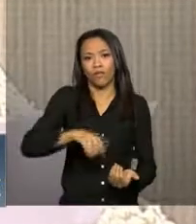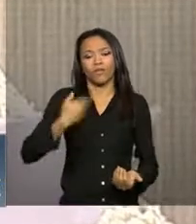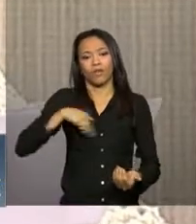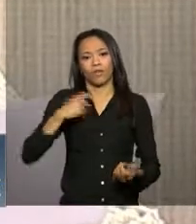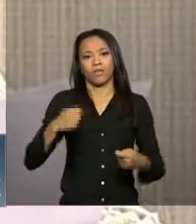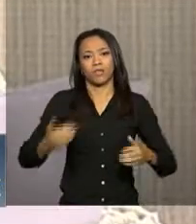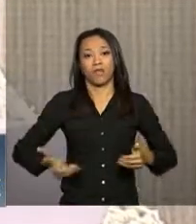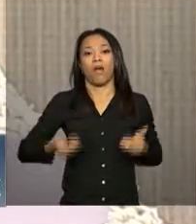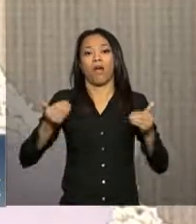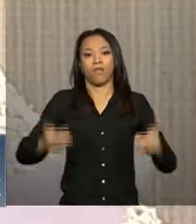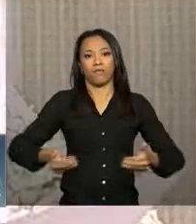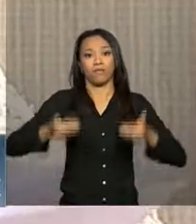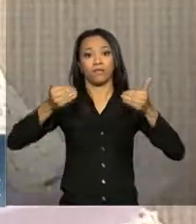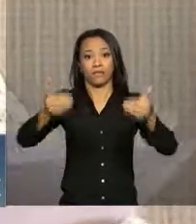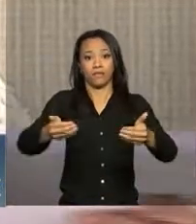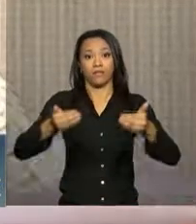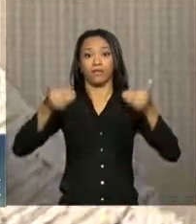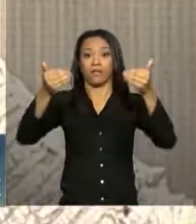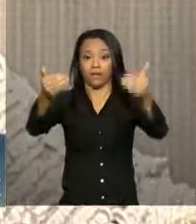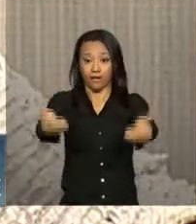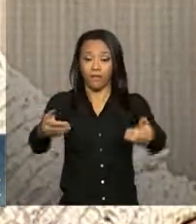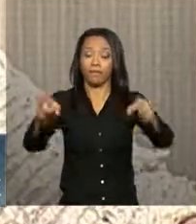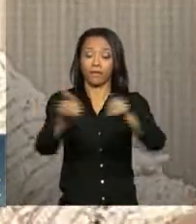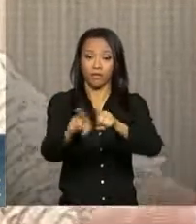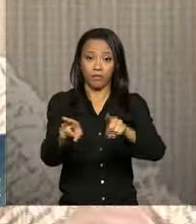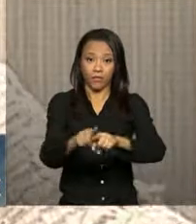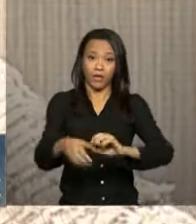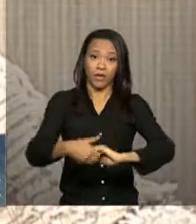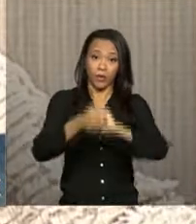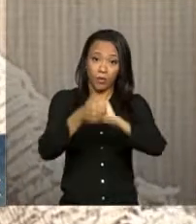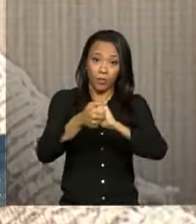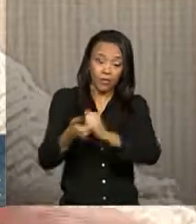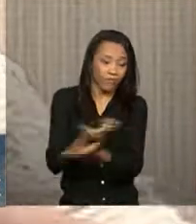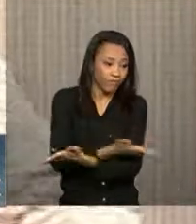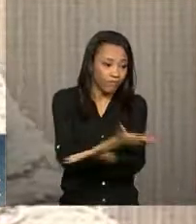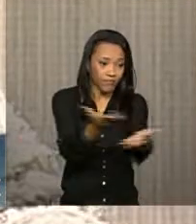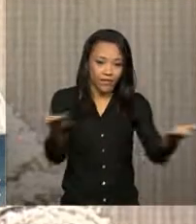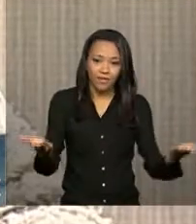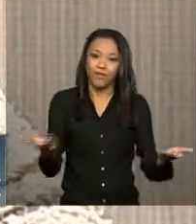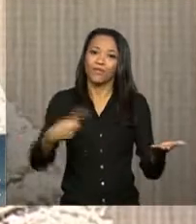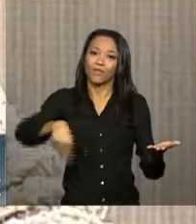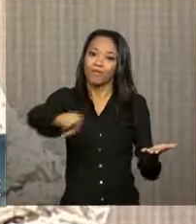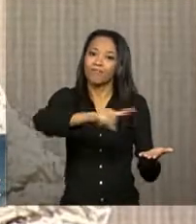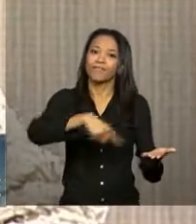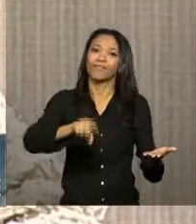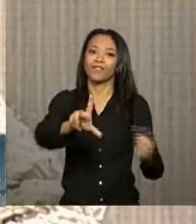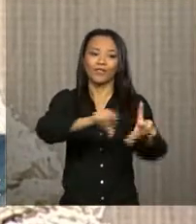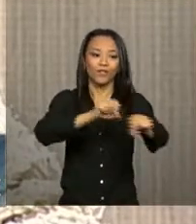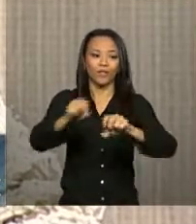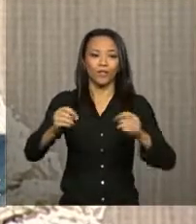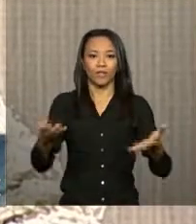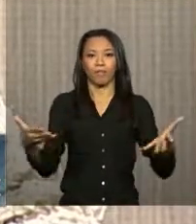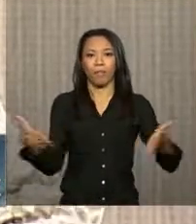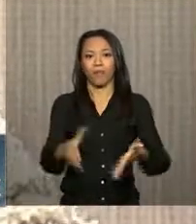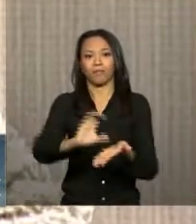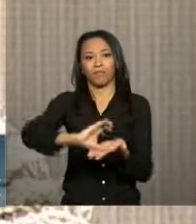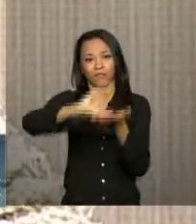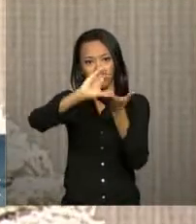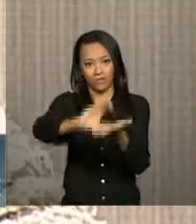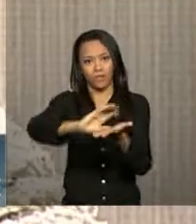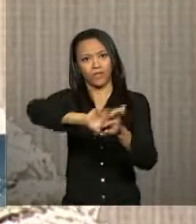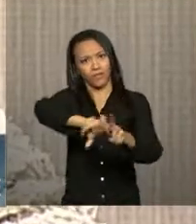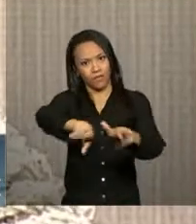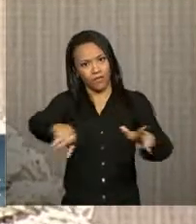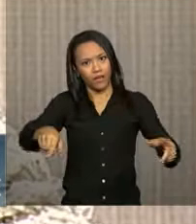ainda muito e cumprimentar os conselheiros e conselheiras acho que são muitas as políticas que tiveram